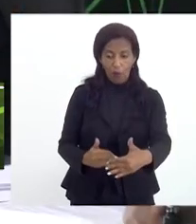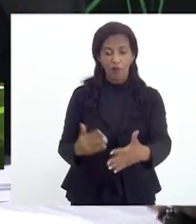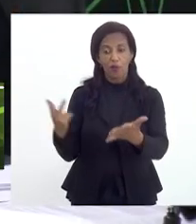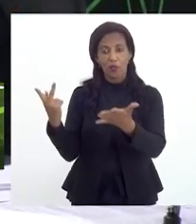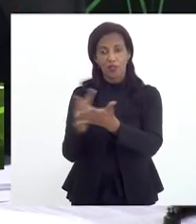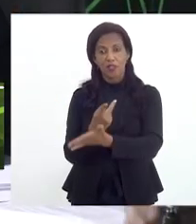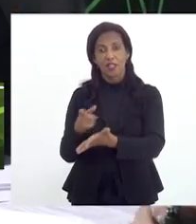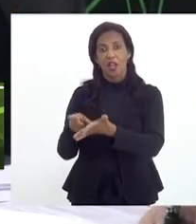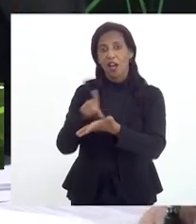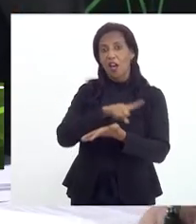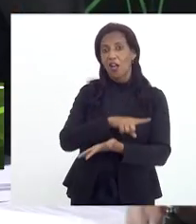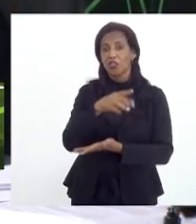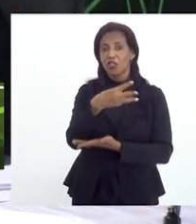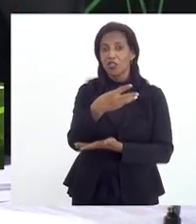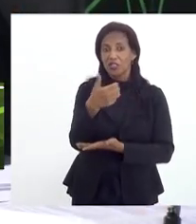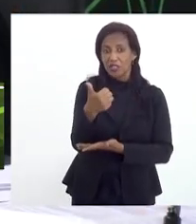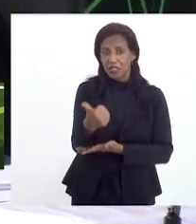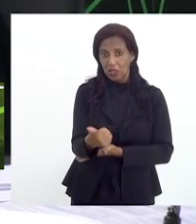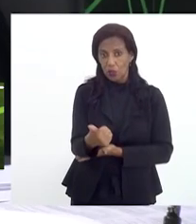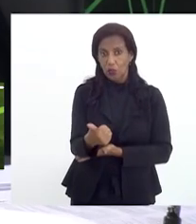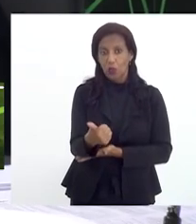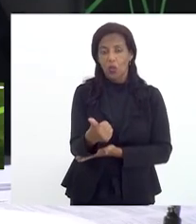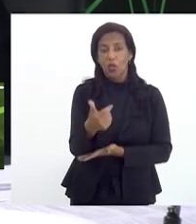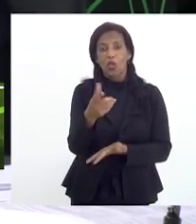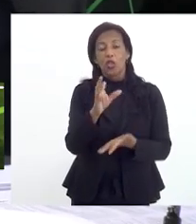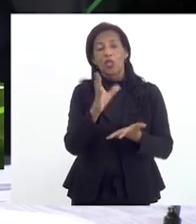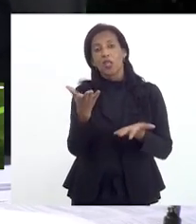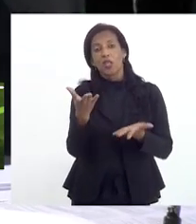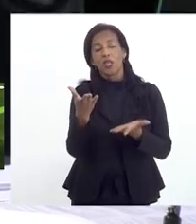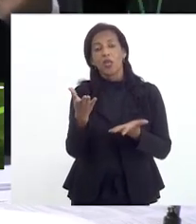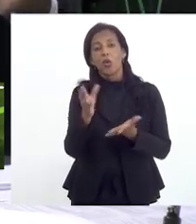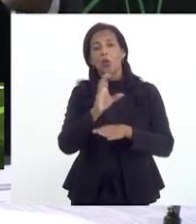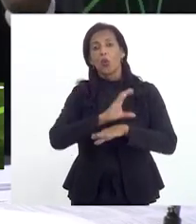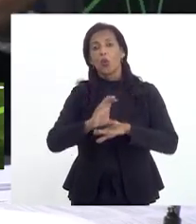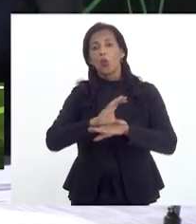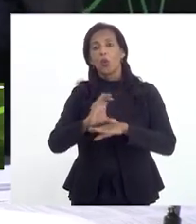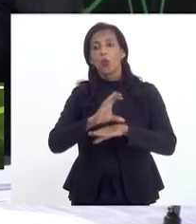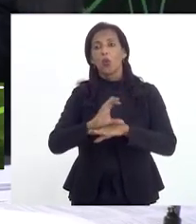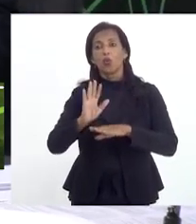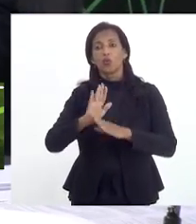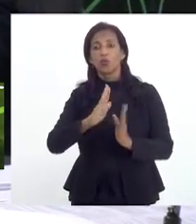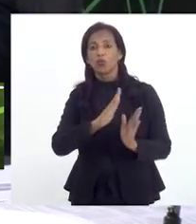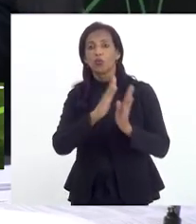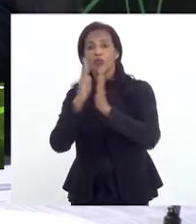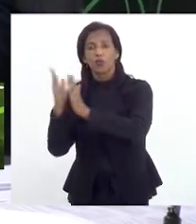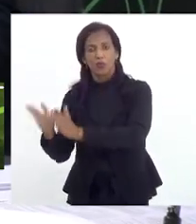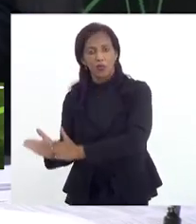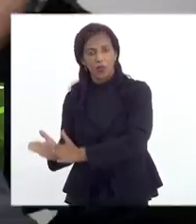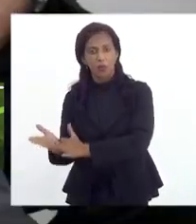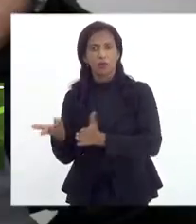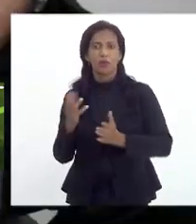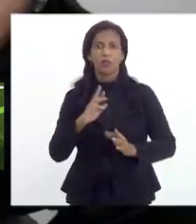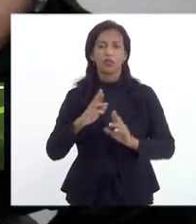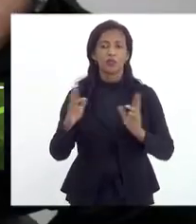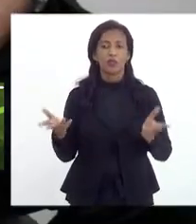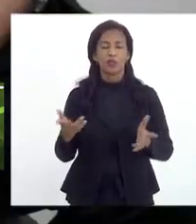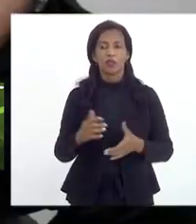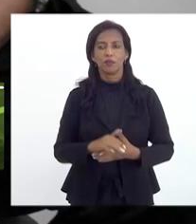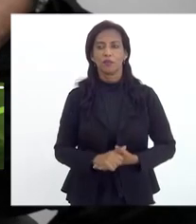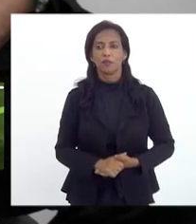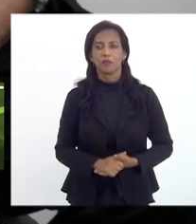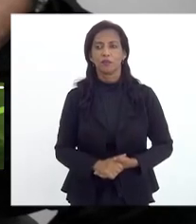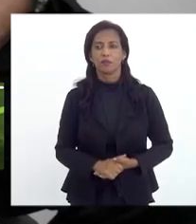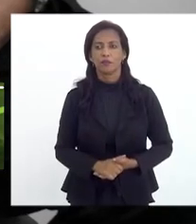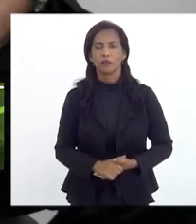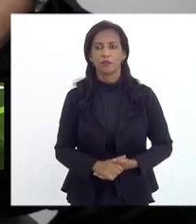dezembro A primeira prova E o curso terminal final A homologação antecipa Não vai ser, Márcio Não vai ser A prova vai ser